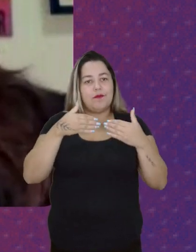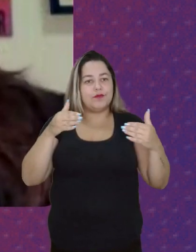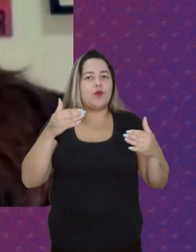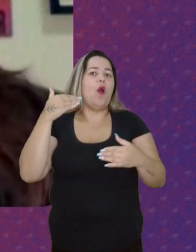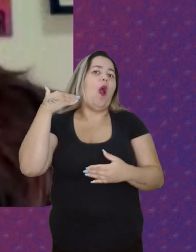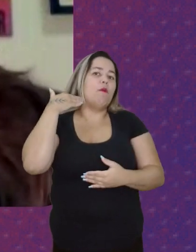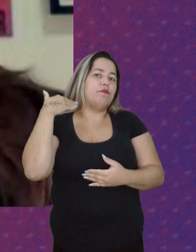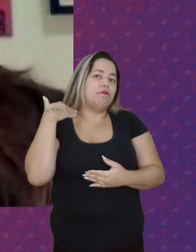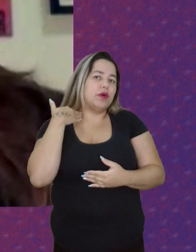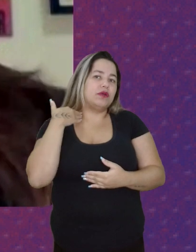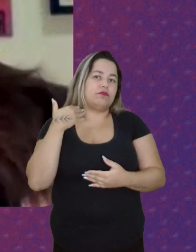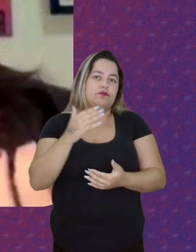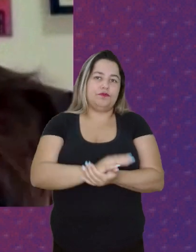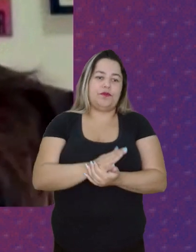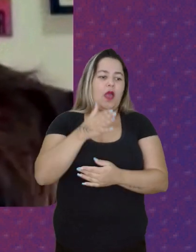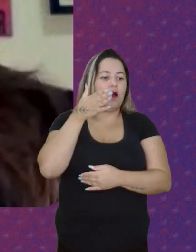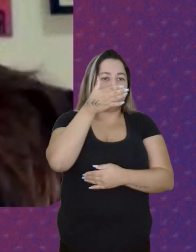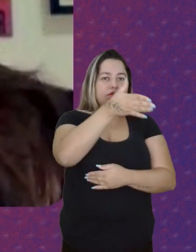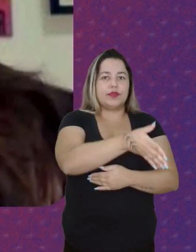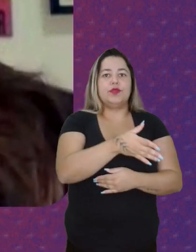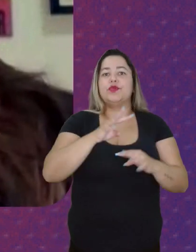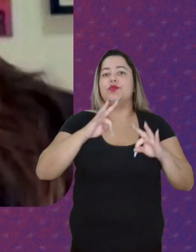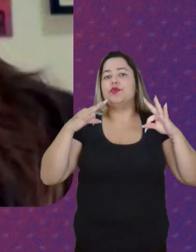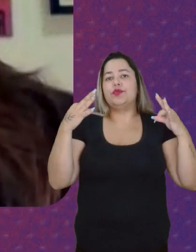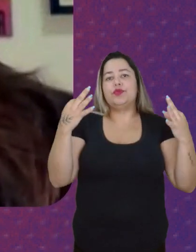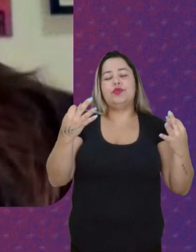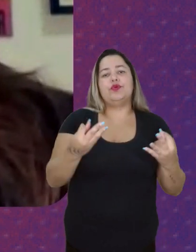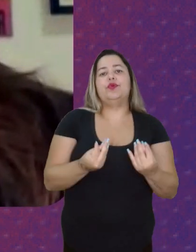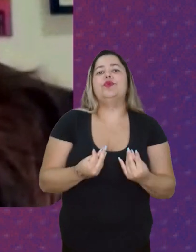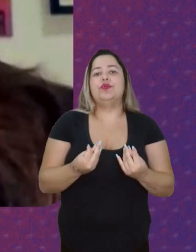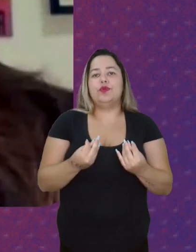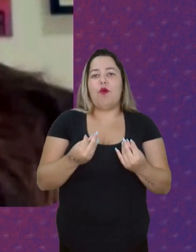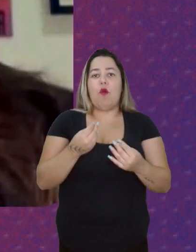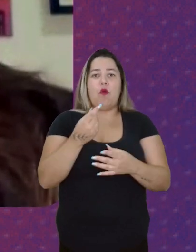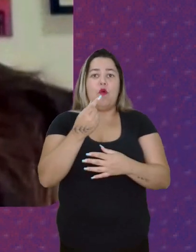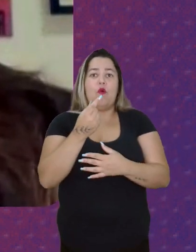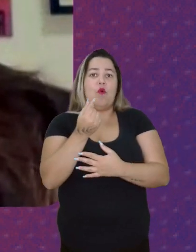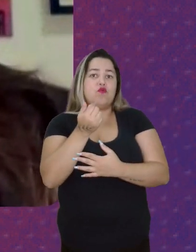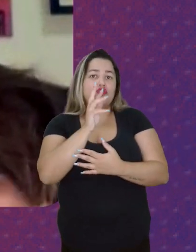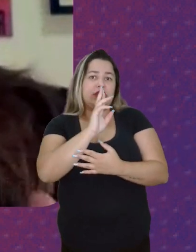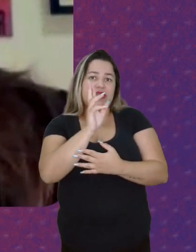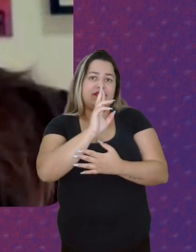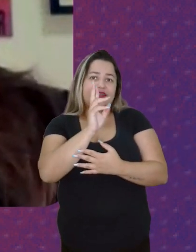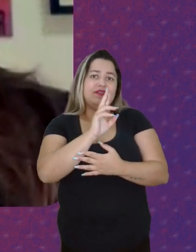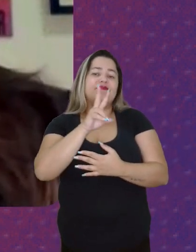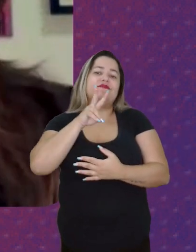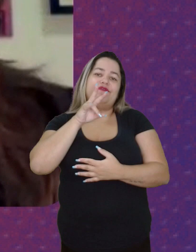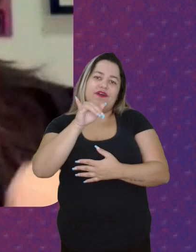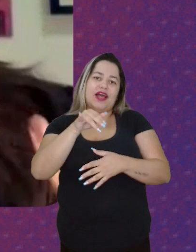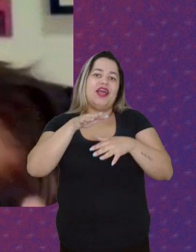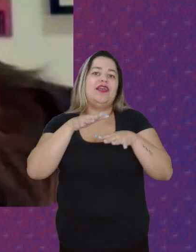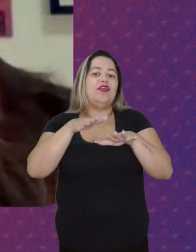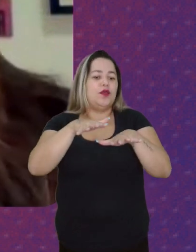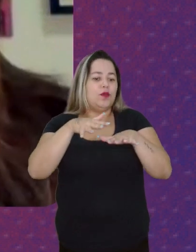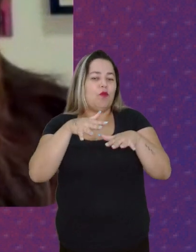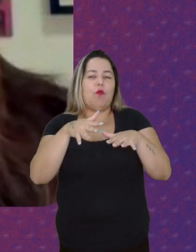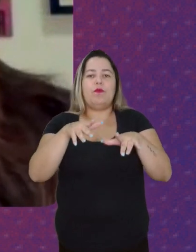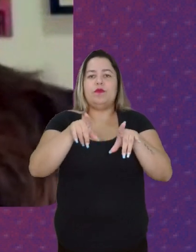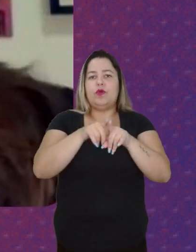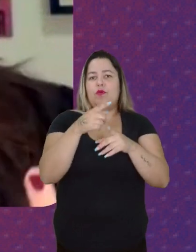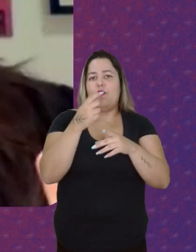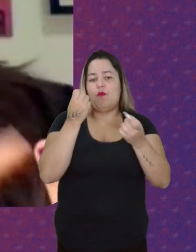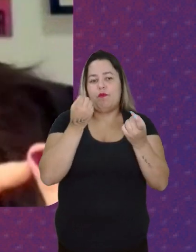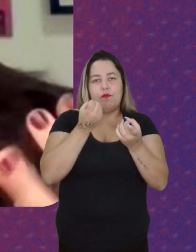de campanha. Então, todos os recursos que você vai movimentar para a sua campanha, para comprar material,